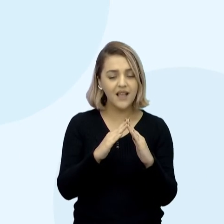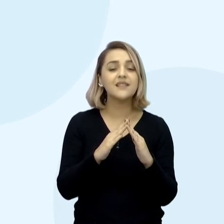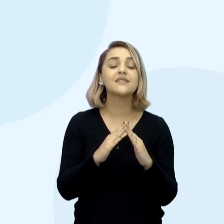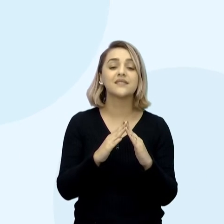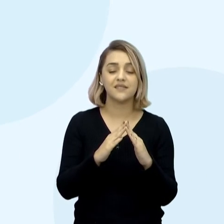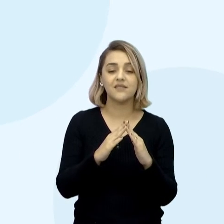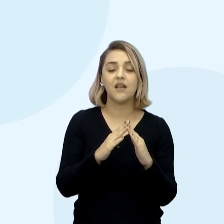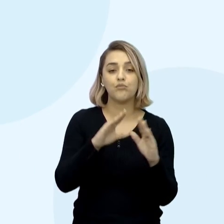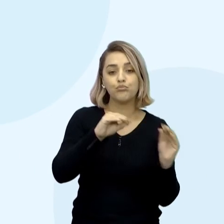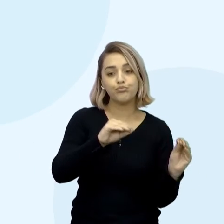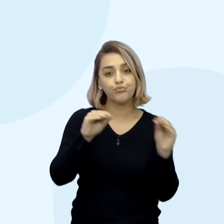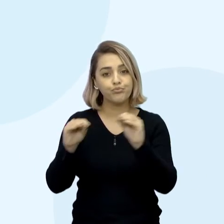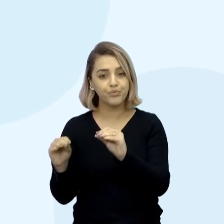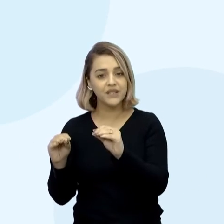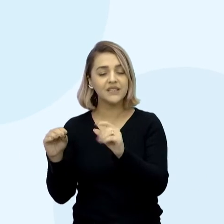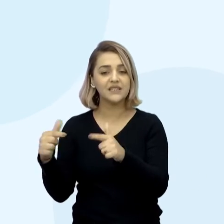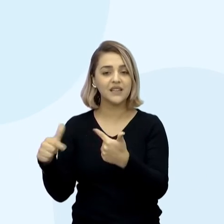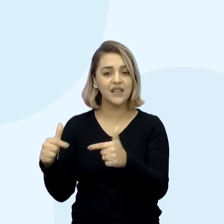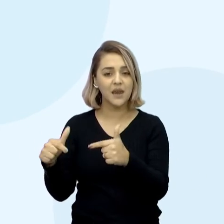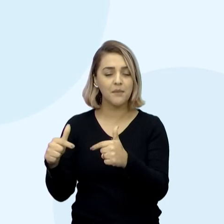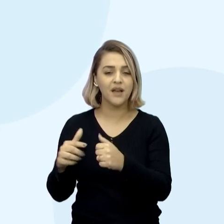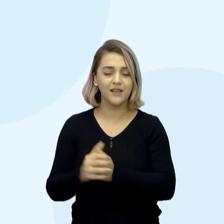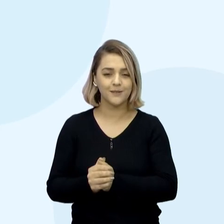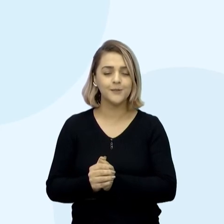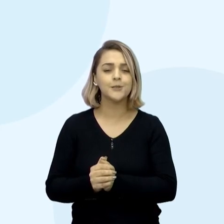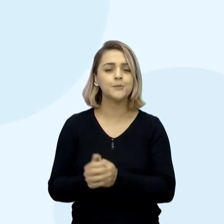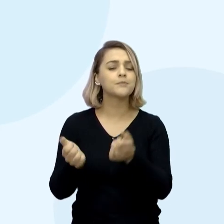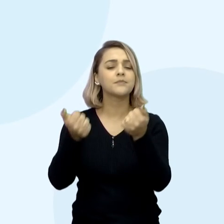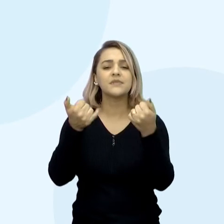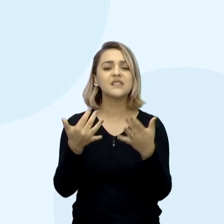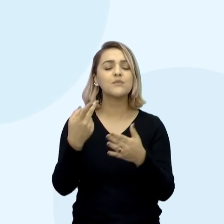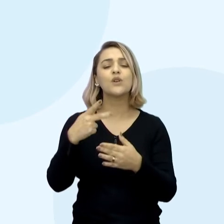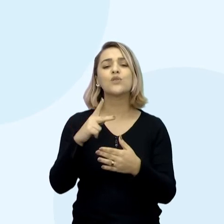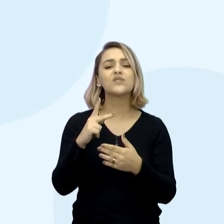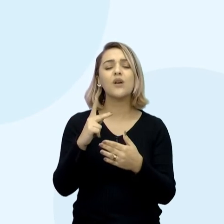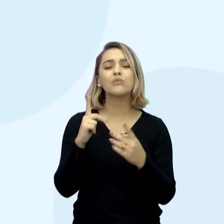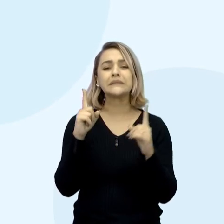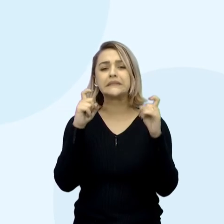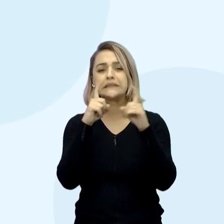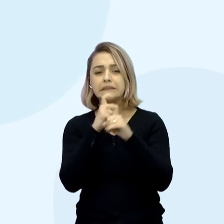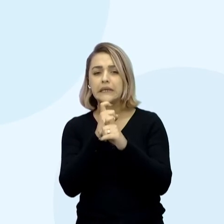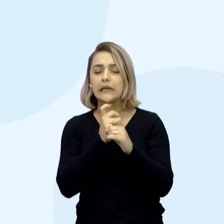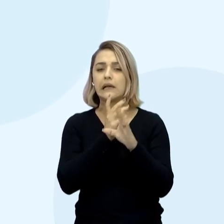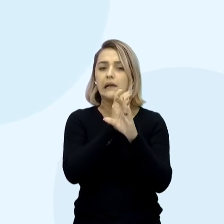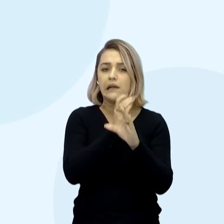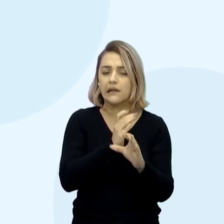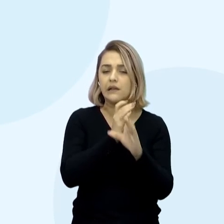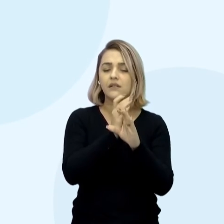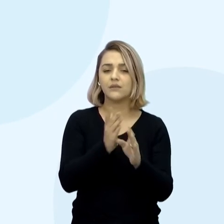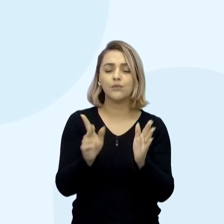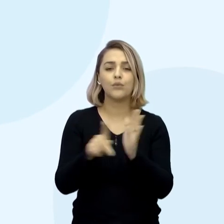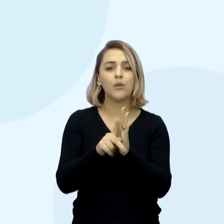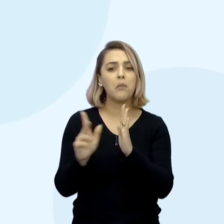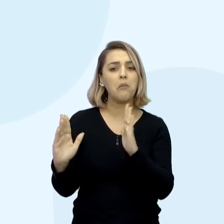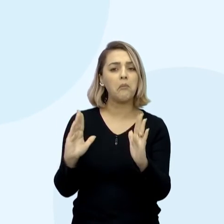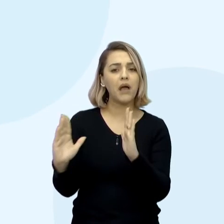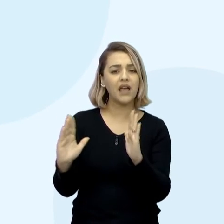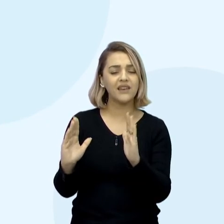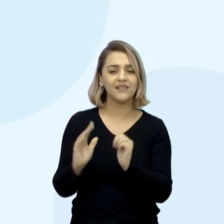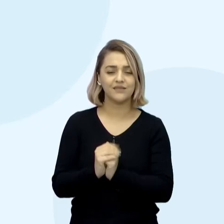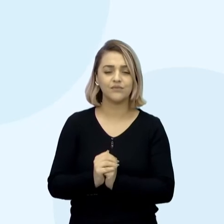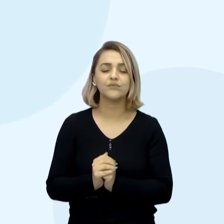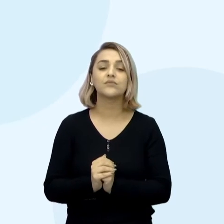vivência, trabalho? Diga uma das suas dificuldades nesse período. A gente está falando aqui, pessoal, que a pessoa tem